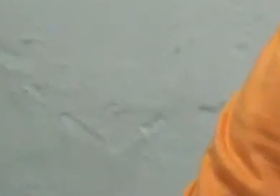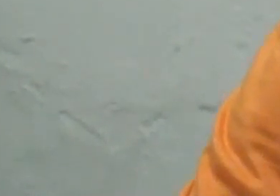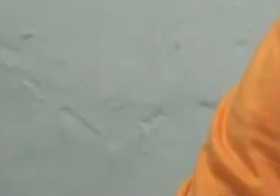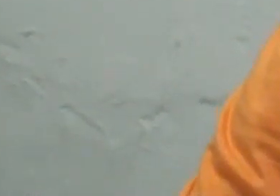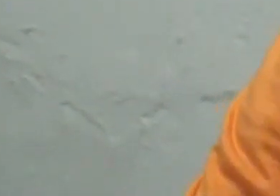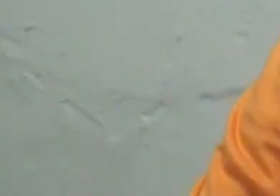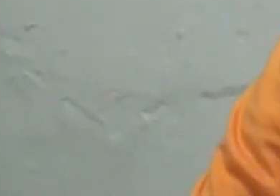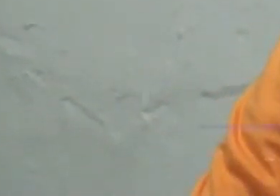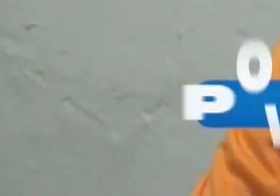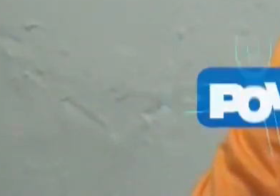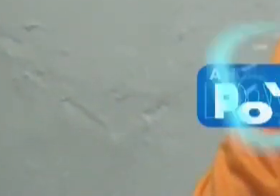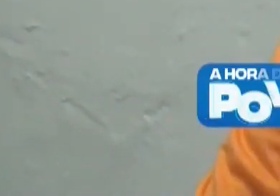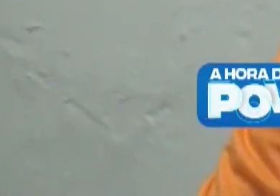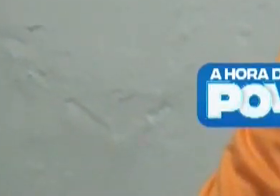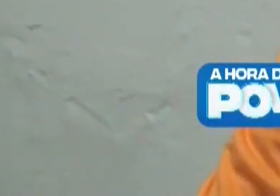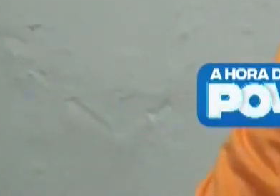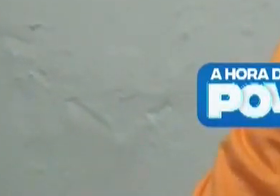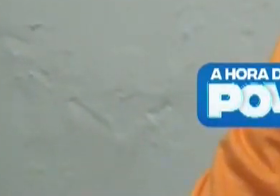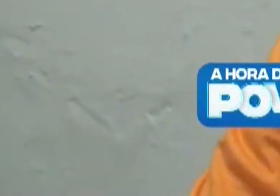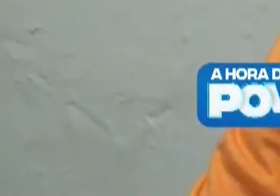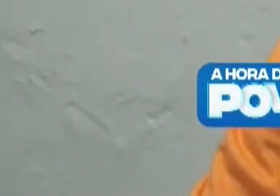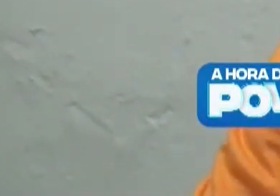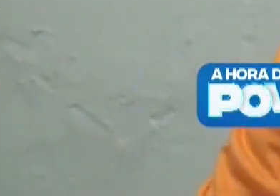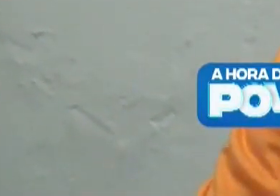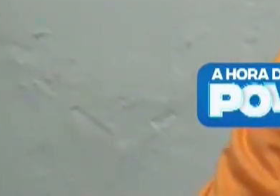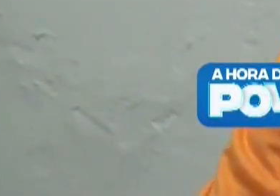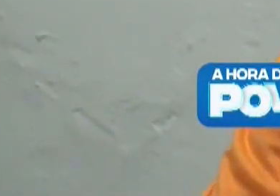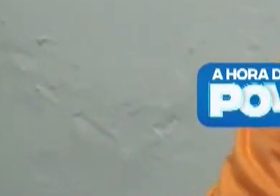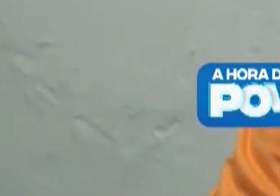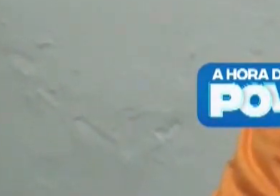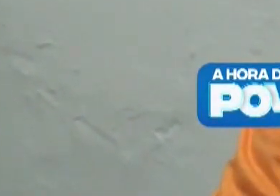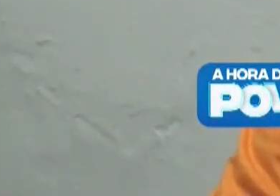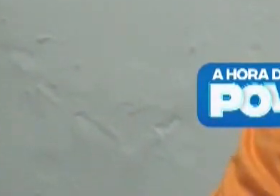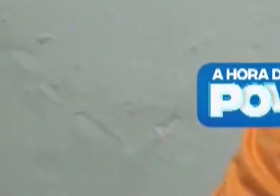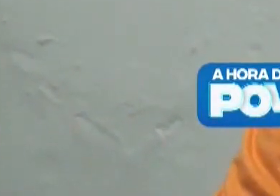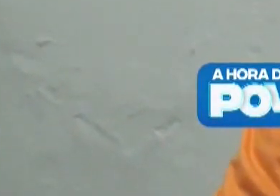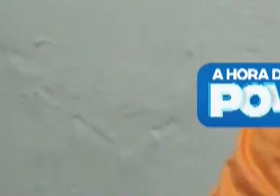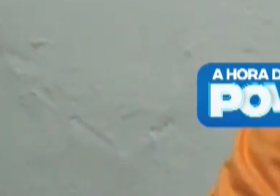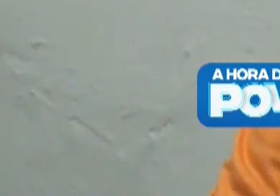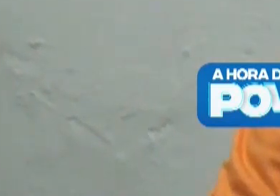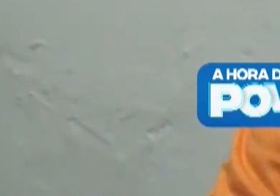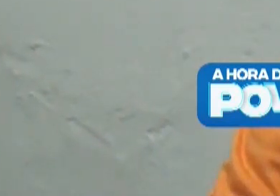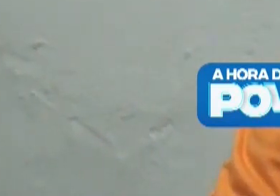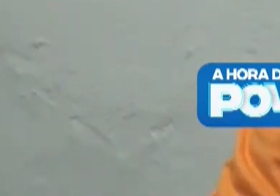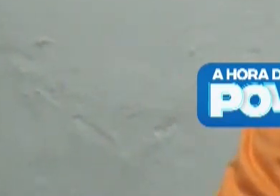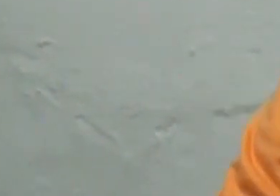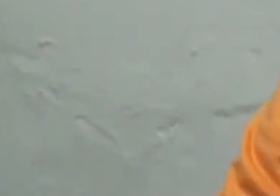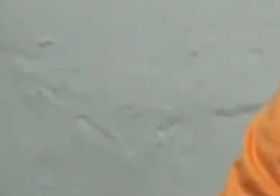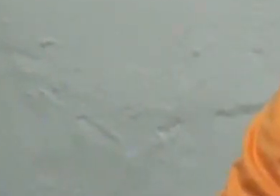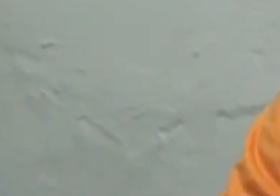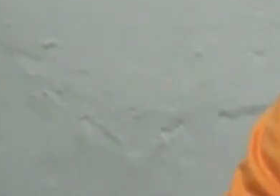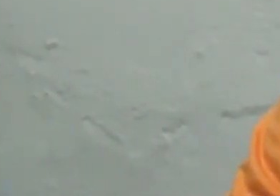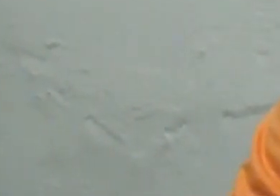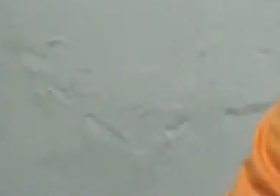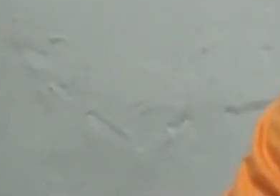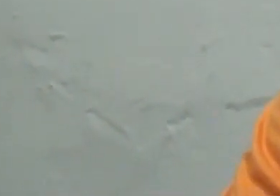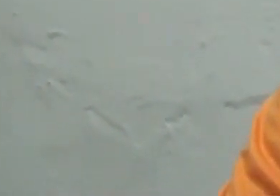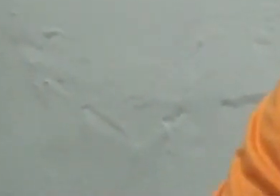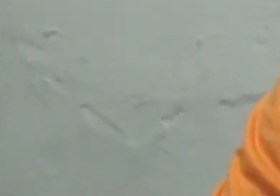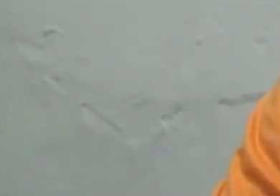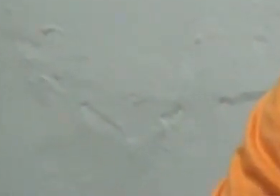Sou Pedro, da Calçadeira Rio Modas. Prefeito Fábio Gentil, eu tenho andado nessa zona